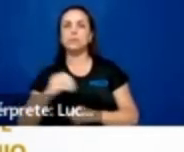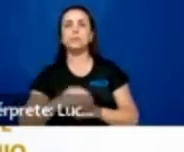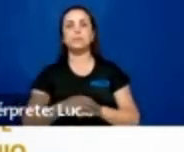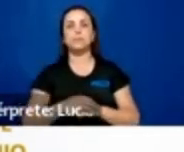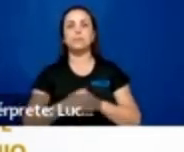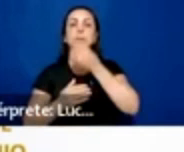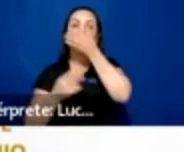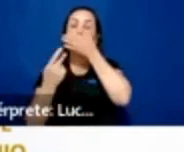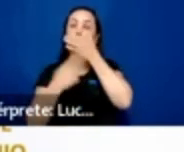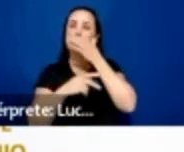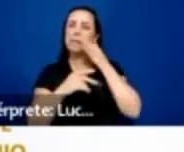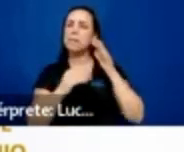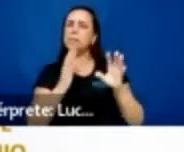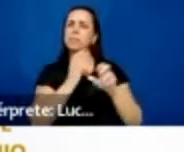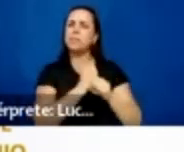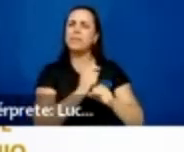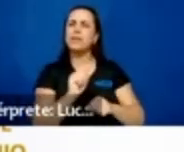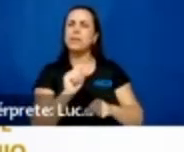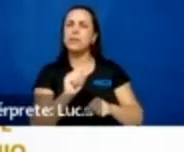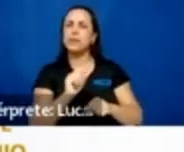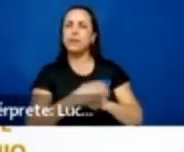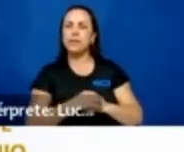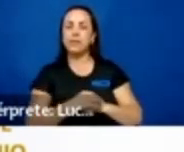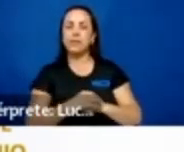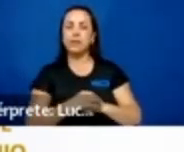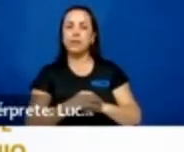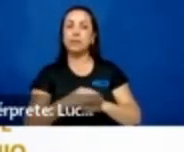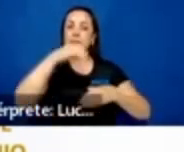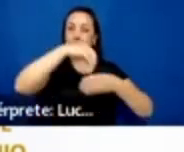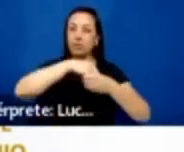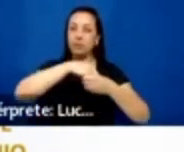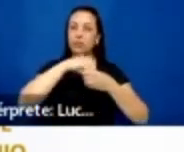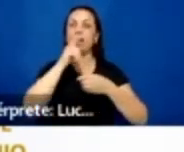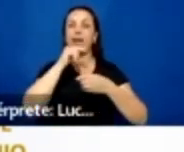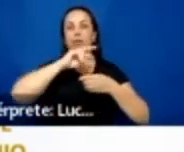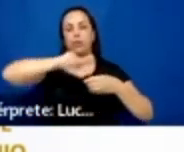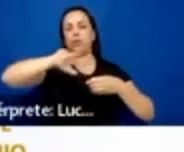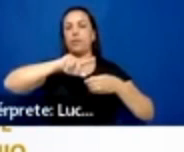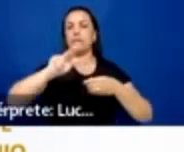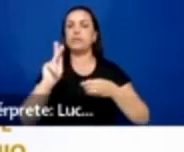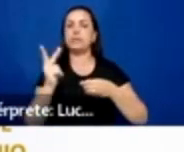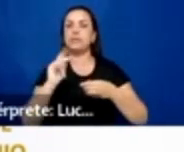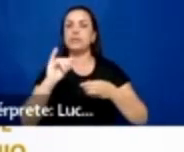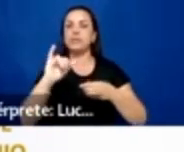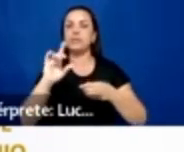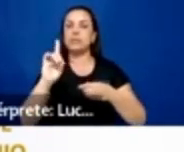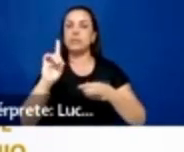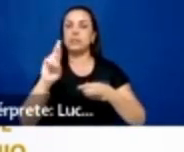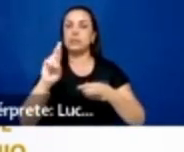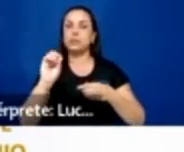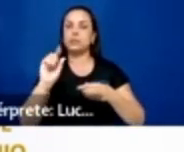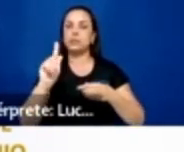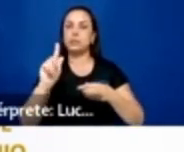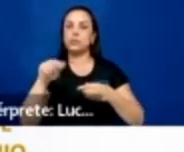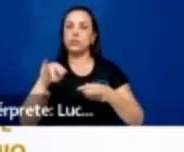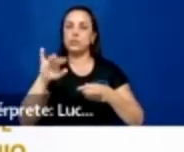vão fazer? Vamos dizer que nós temos agora uma água hidrogenada. Por quê? Temos muitos íons de hidrogênio